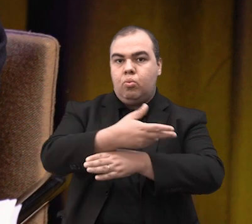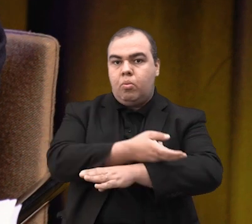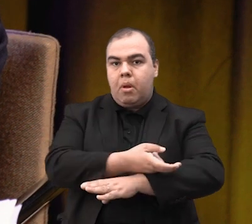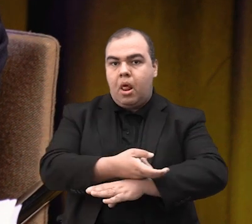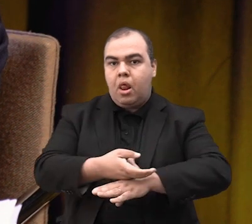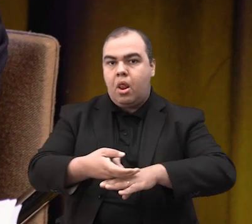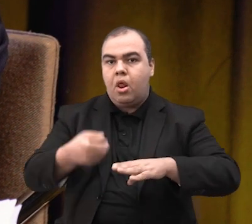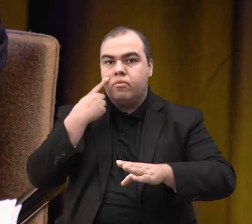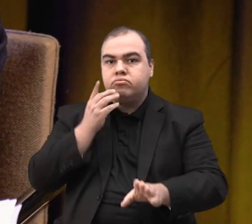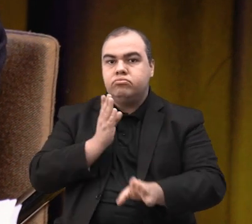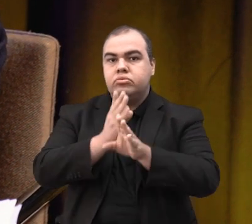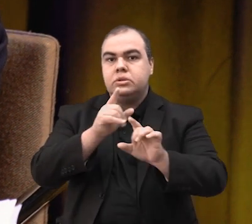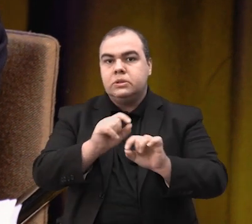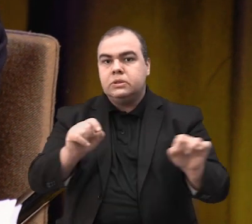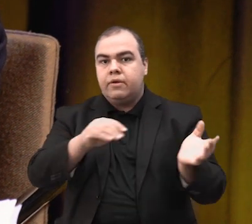implementada